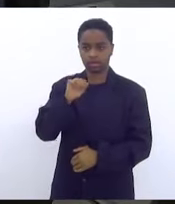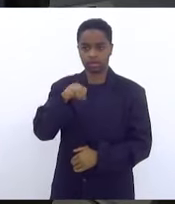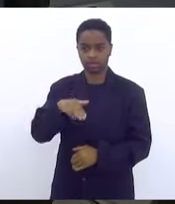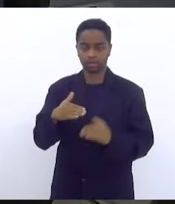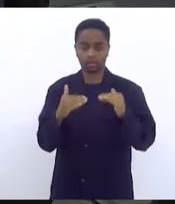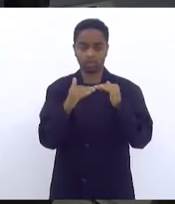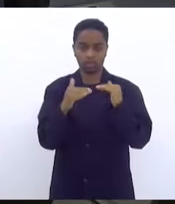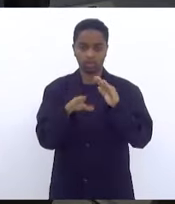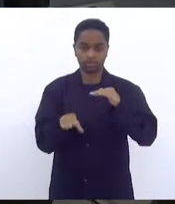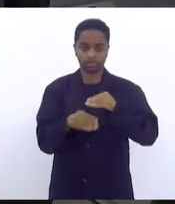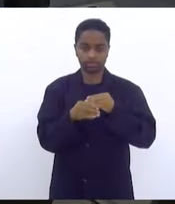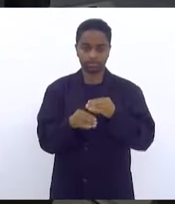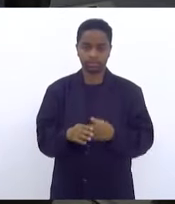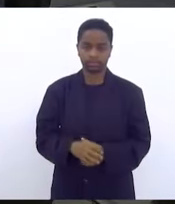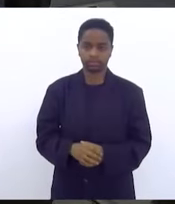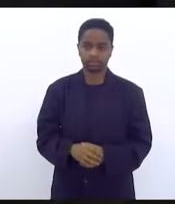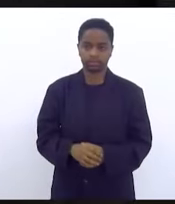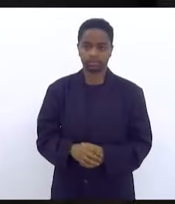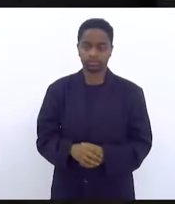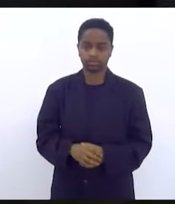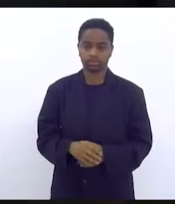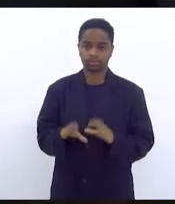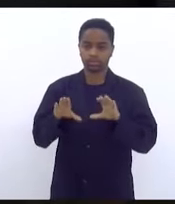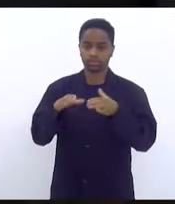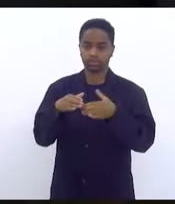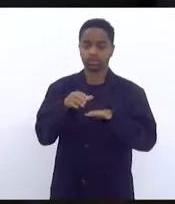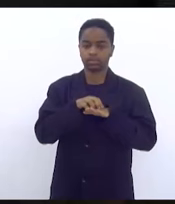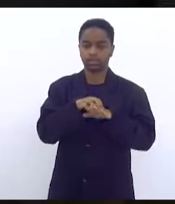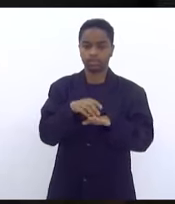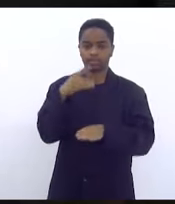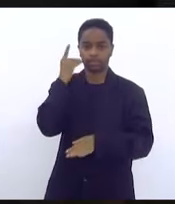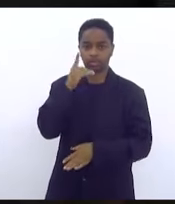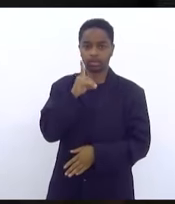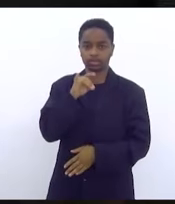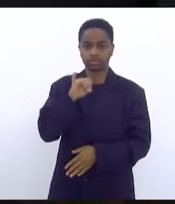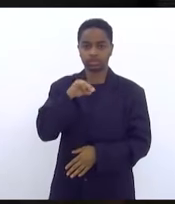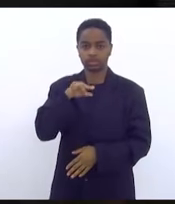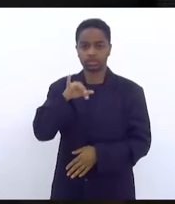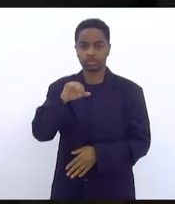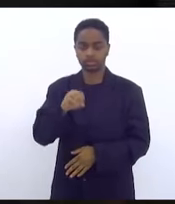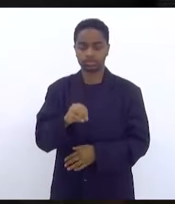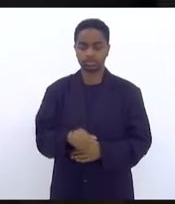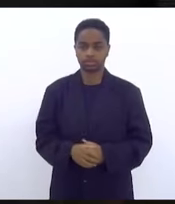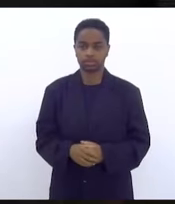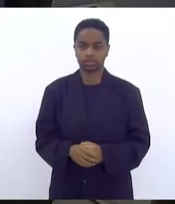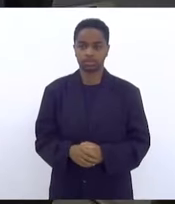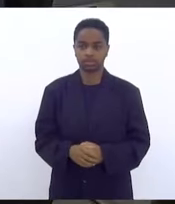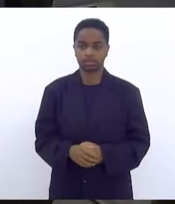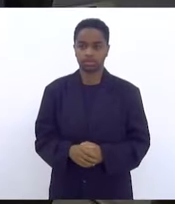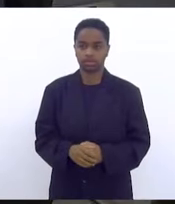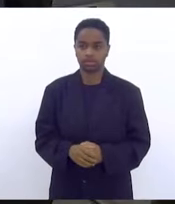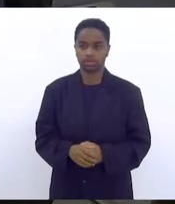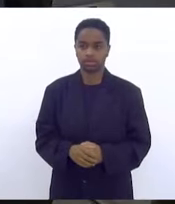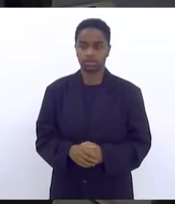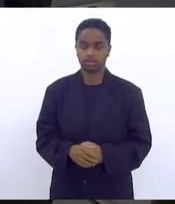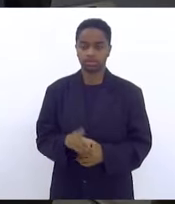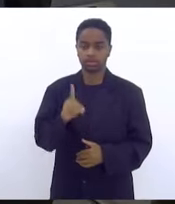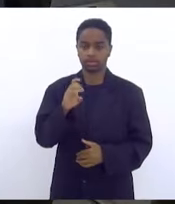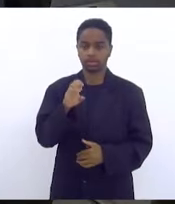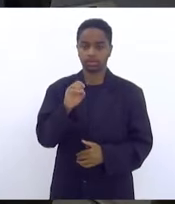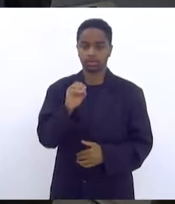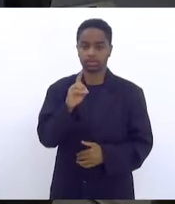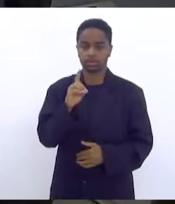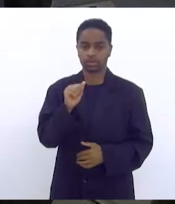favorável às emendas, presidente. Pela Comissão de Transporte, deputado Dionísio Lins. Deputado doutor